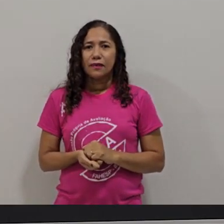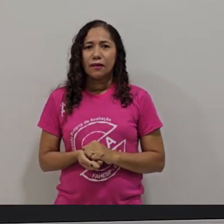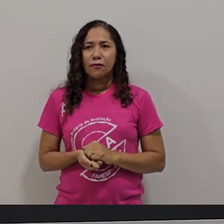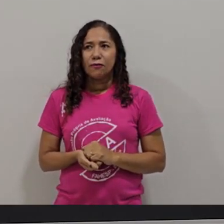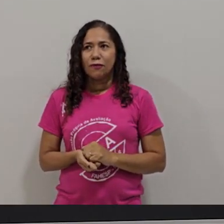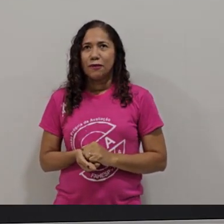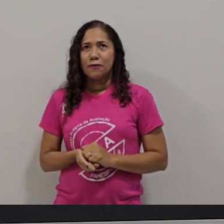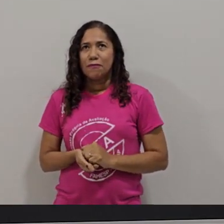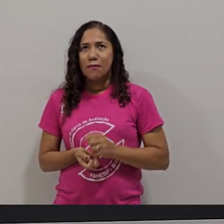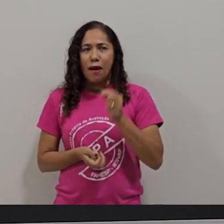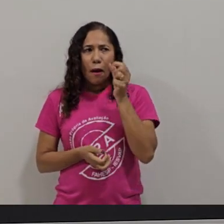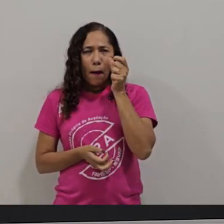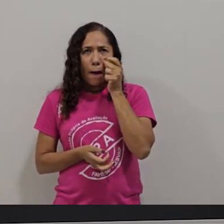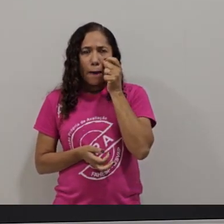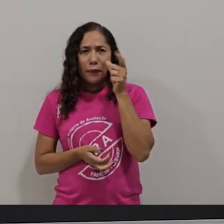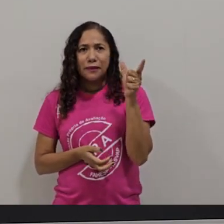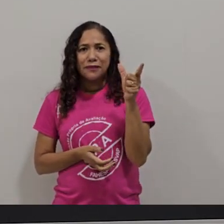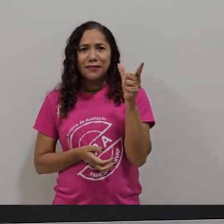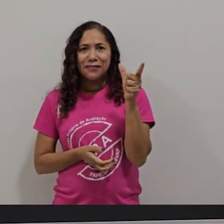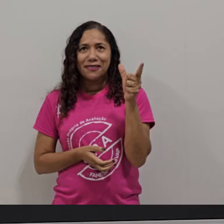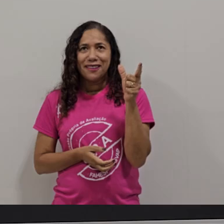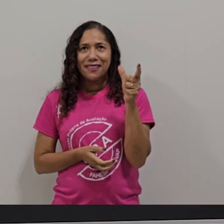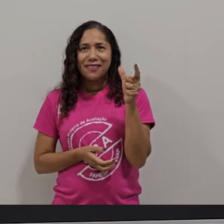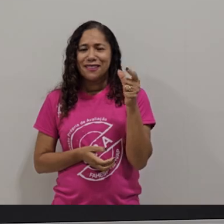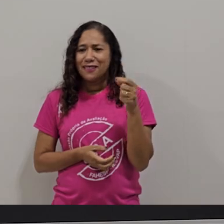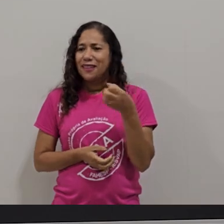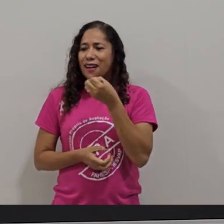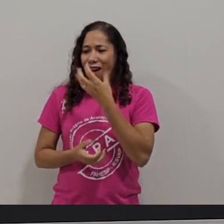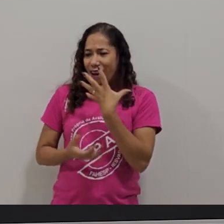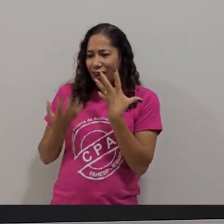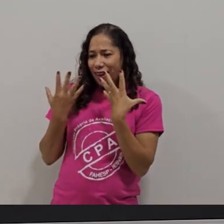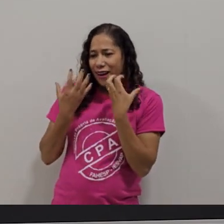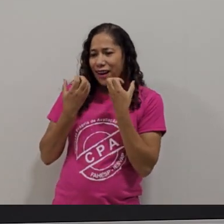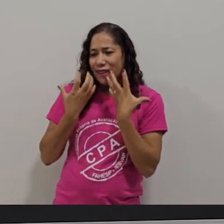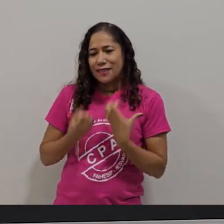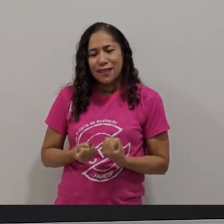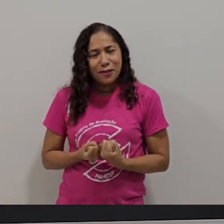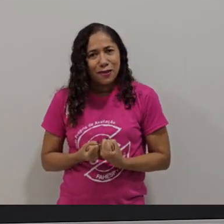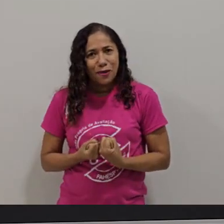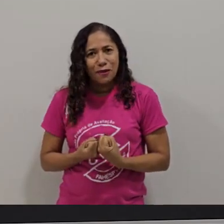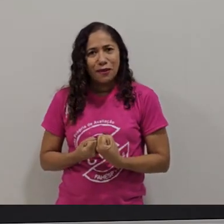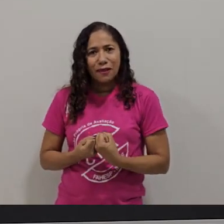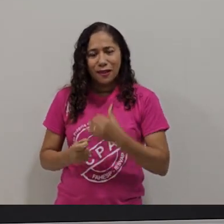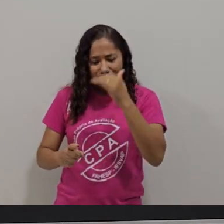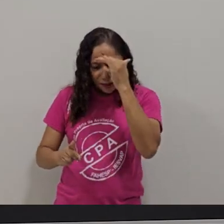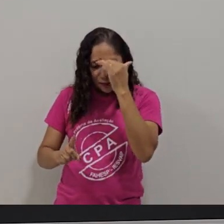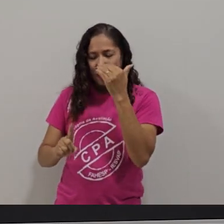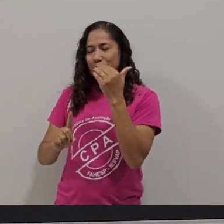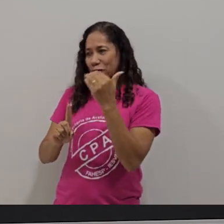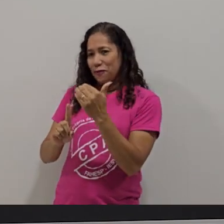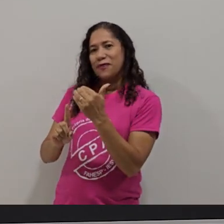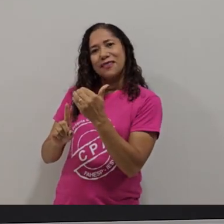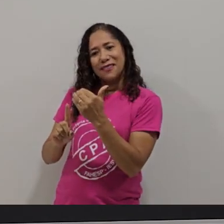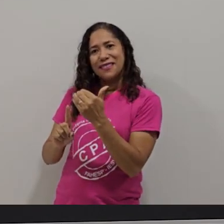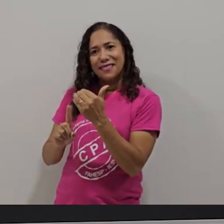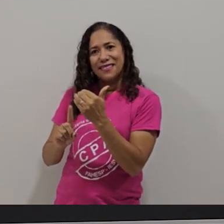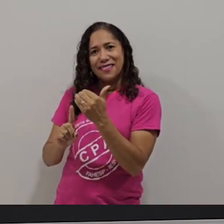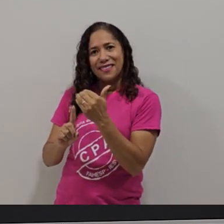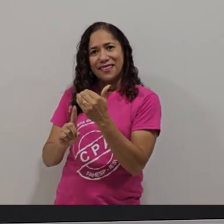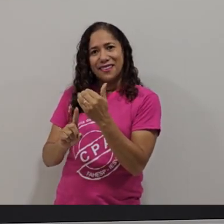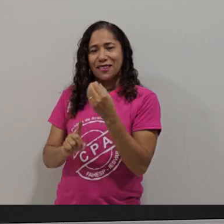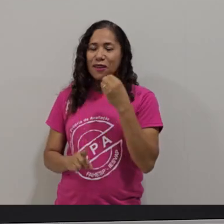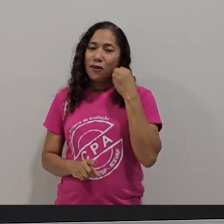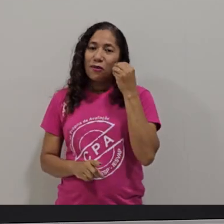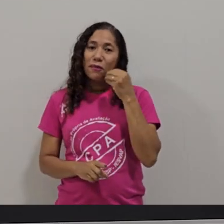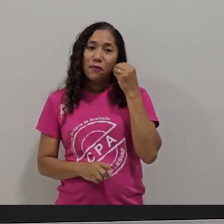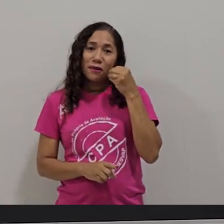muito interessante, porque quando ela trouxe isso pra gente, a gente abraçou, primeiro porque confia nela como professora, e porque via uma